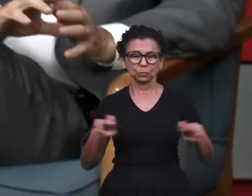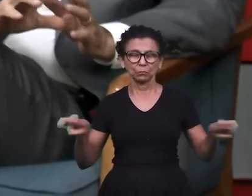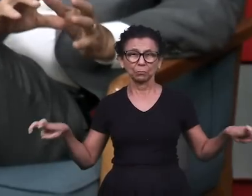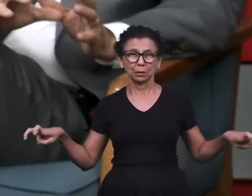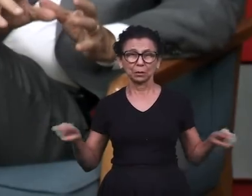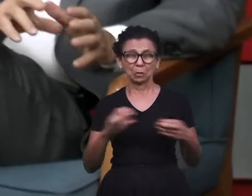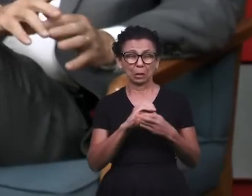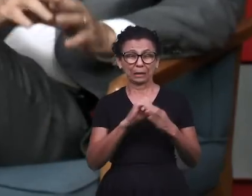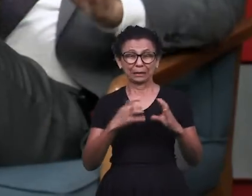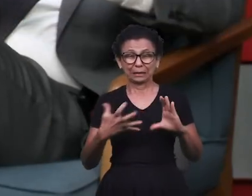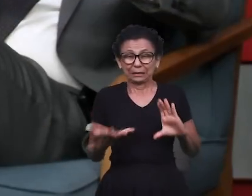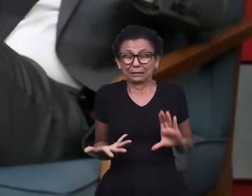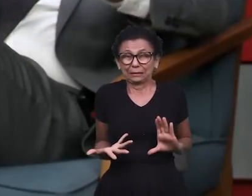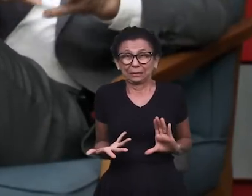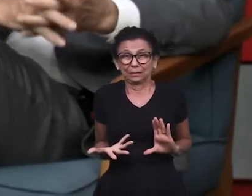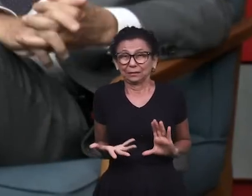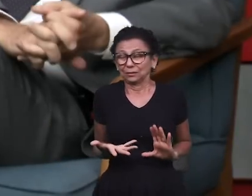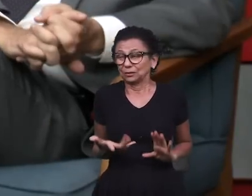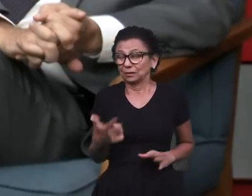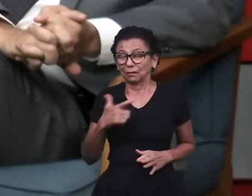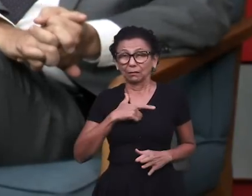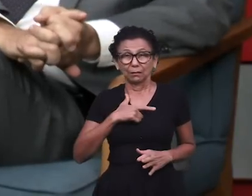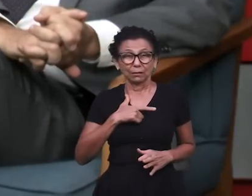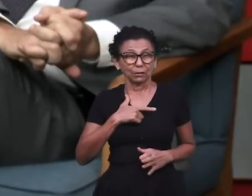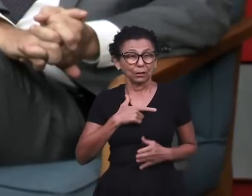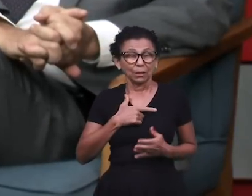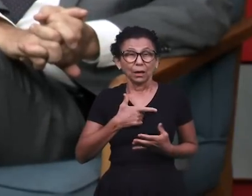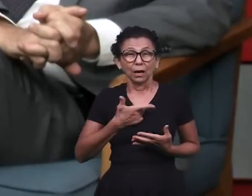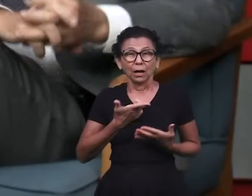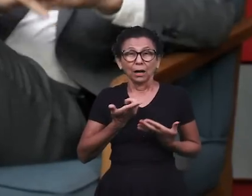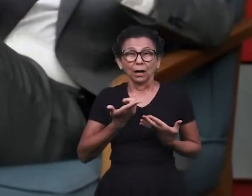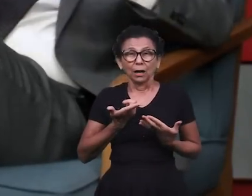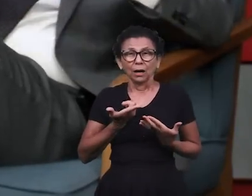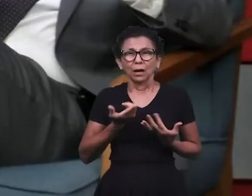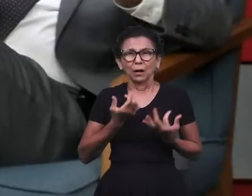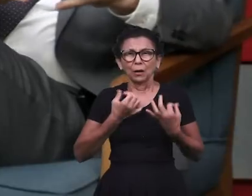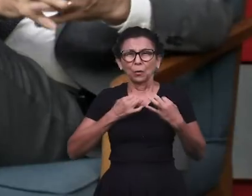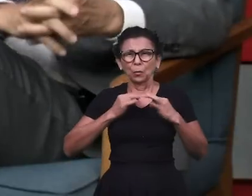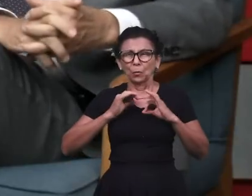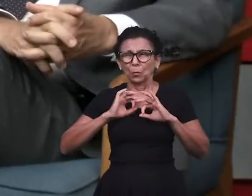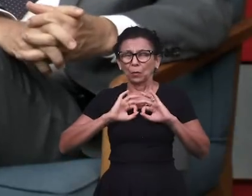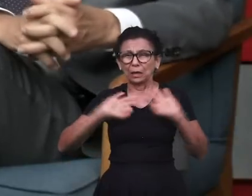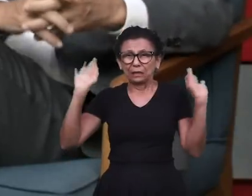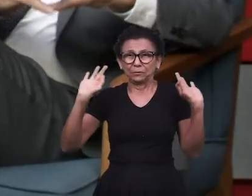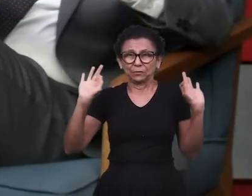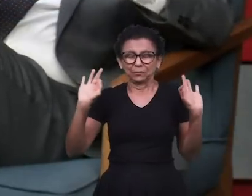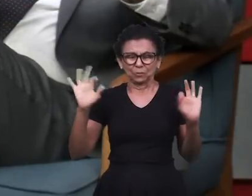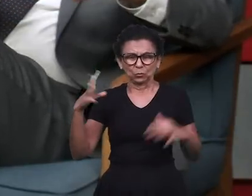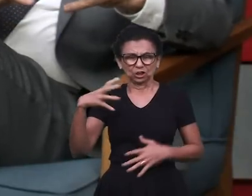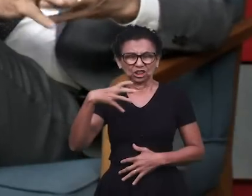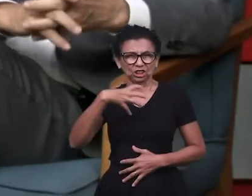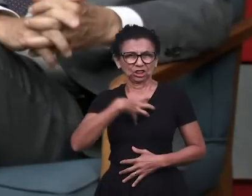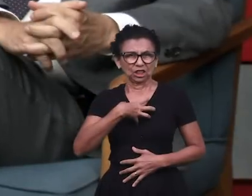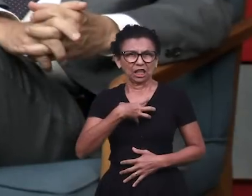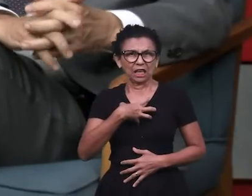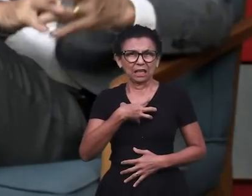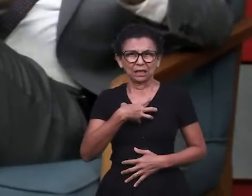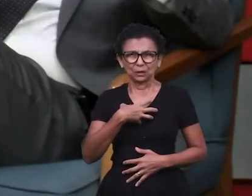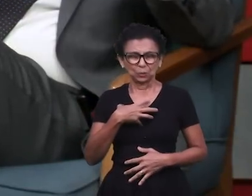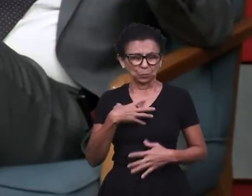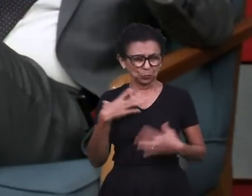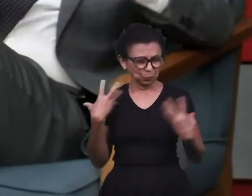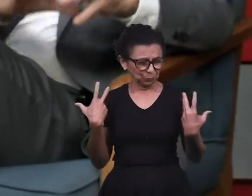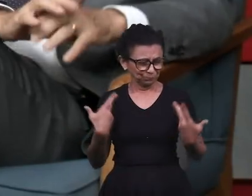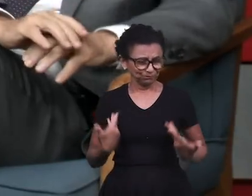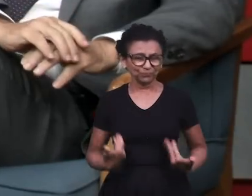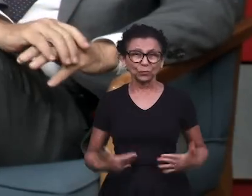terrível. Um homem, não sei como que aquele homem entrou ali. O jeito dele, a maneira como ele estava,